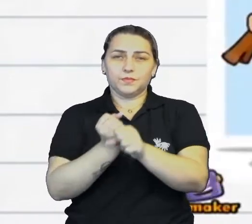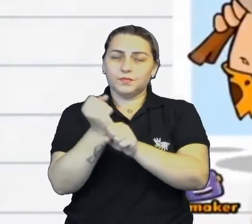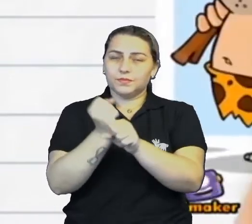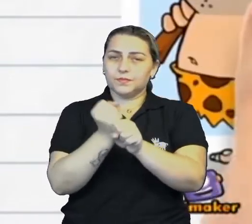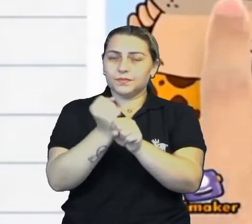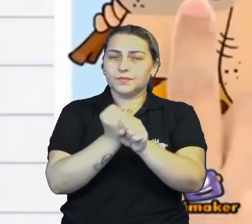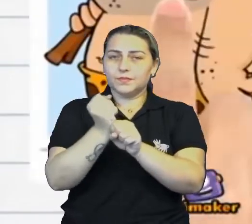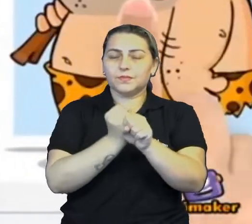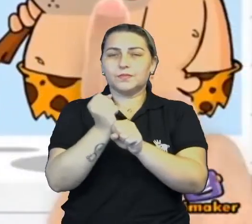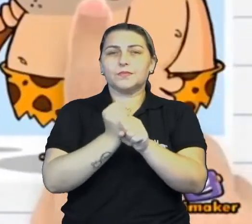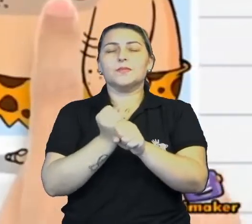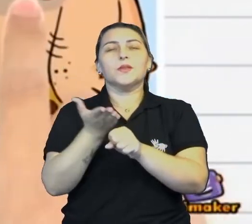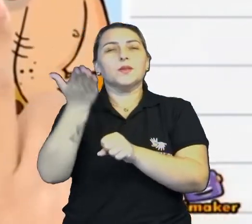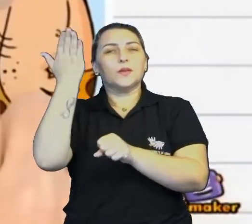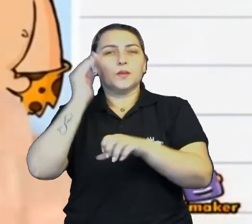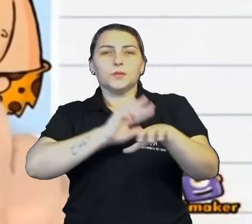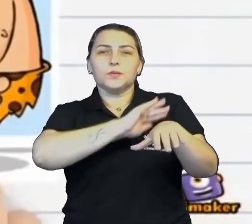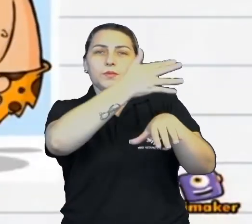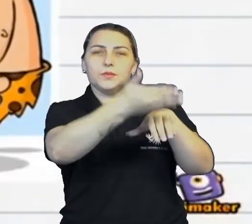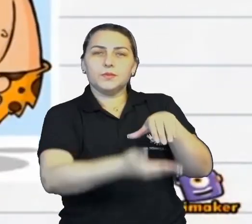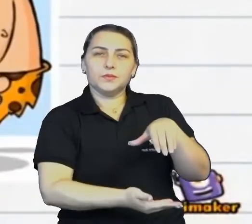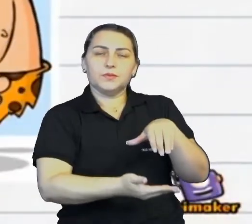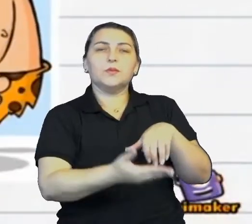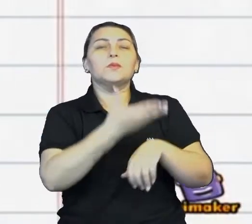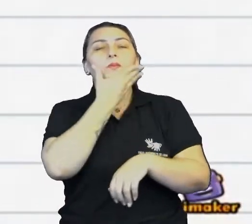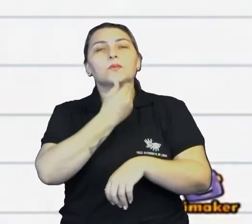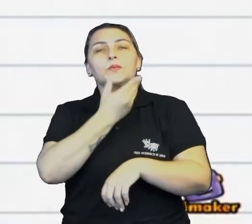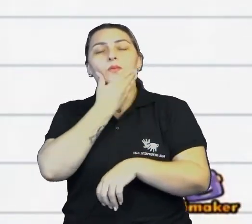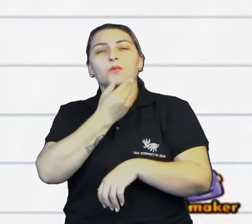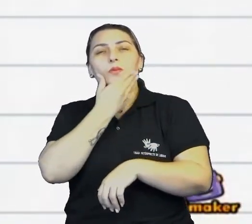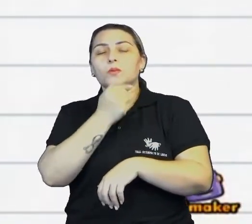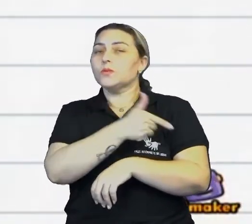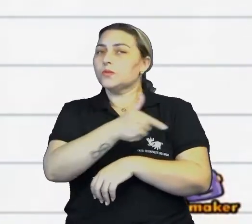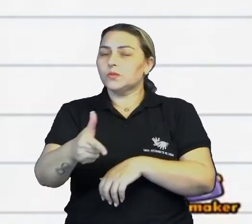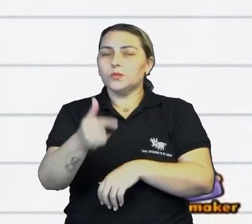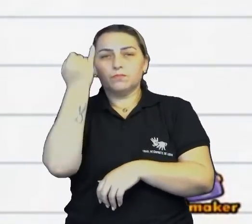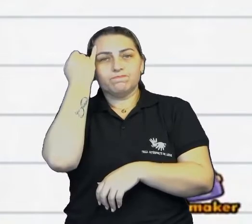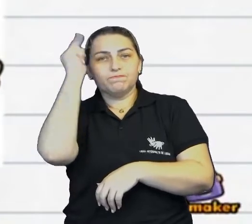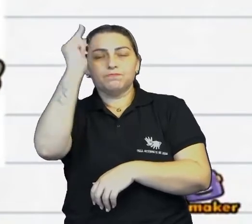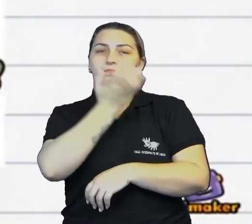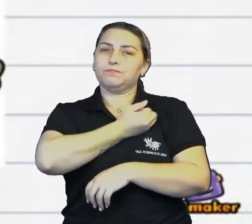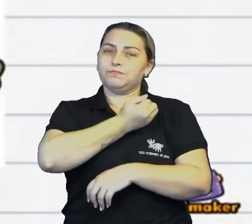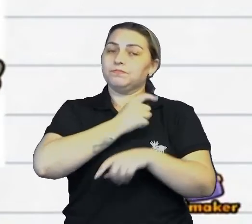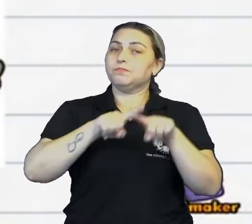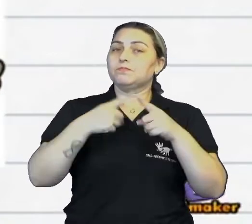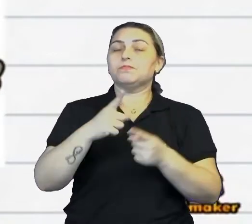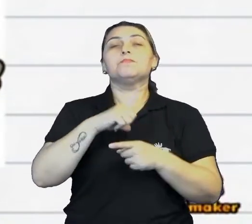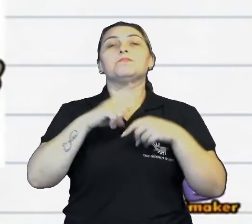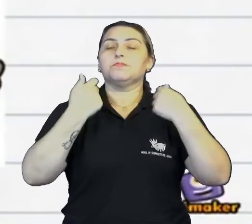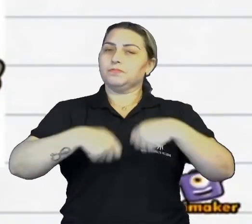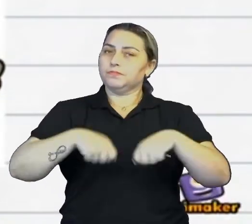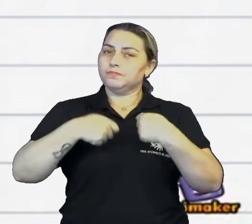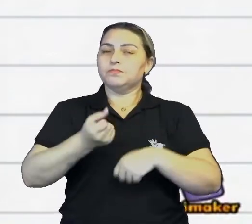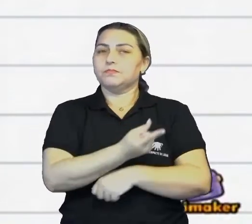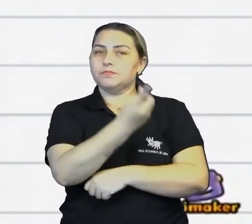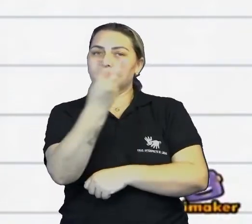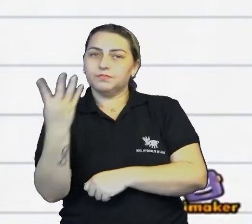seja, desde a época das cavernas. Os homens nessa época não tinham ideia de números, mas eles tinham a necessidade de